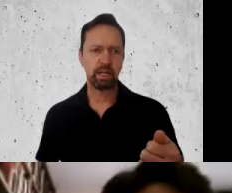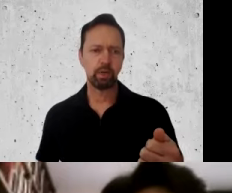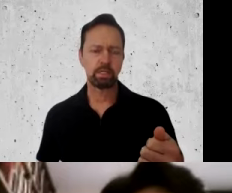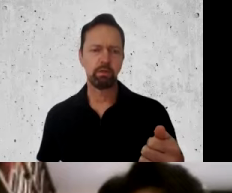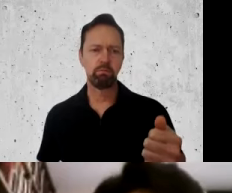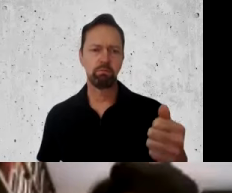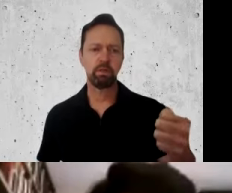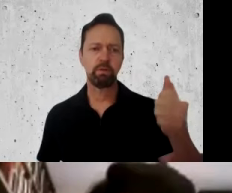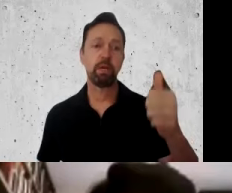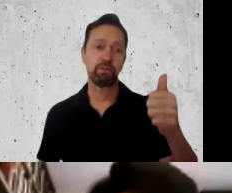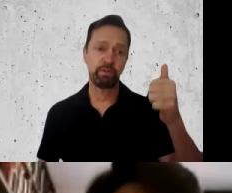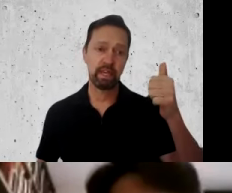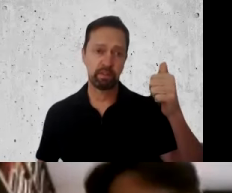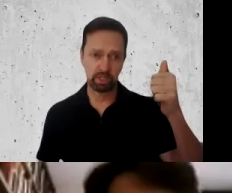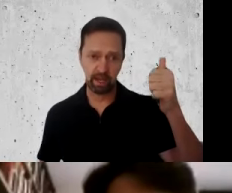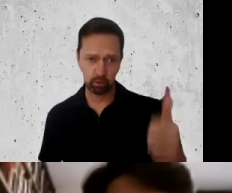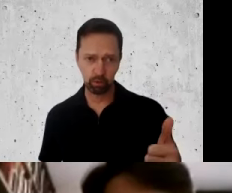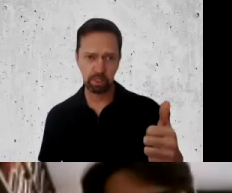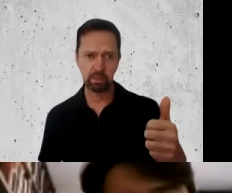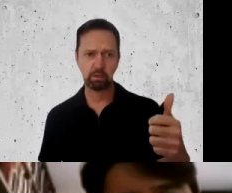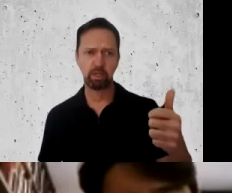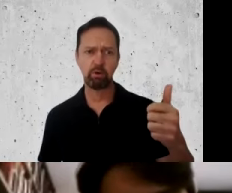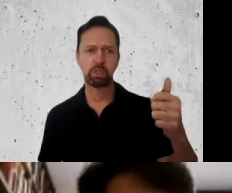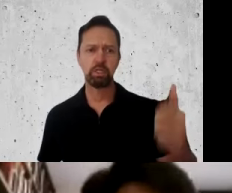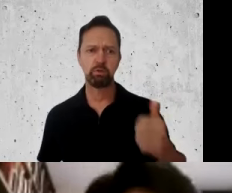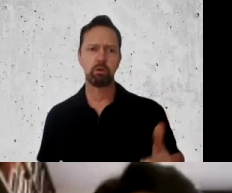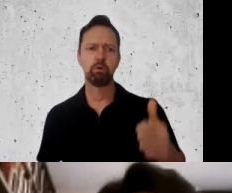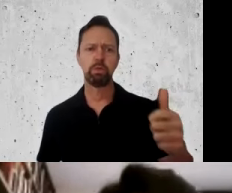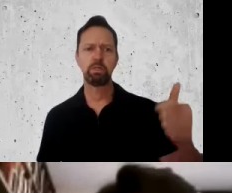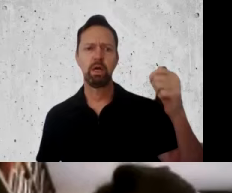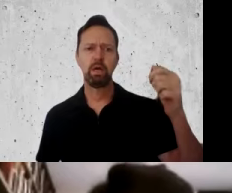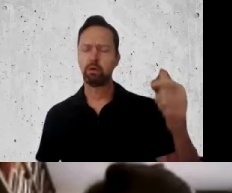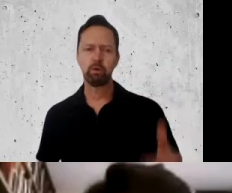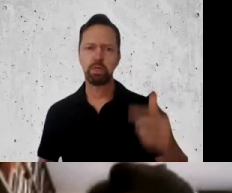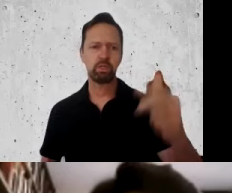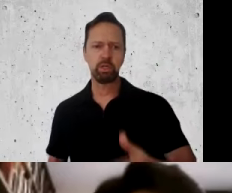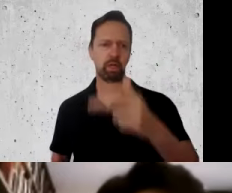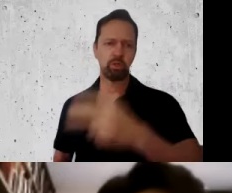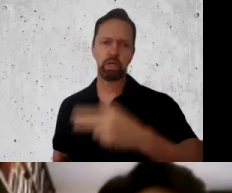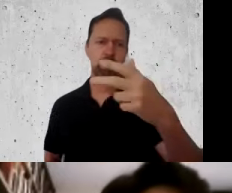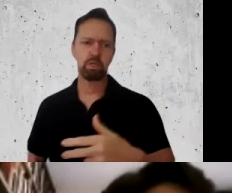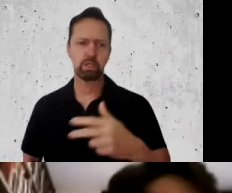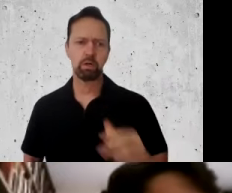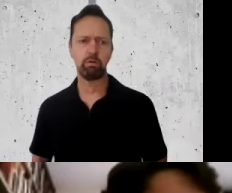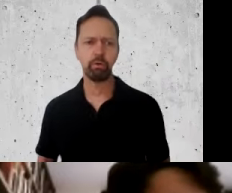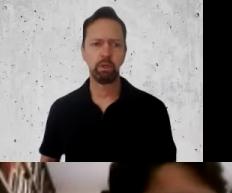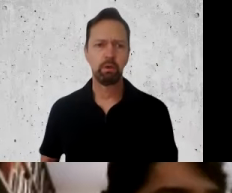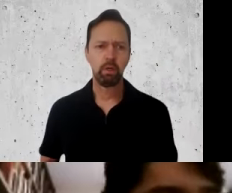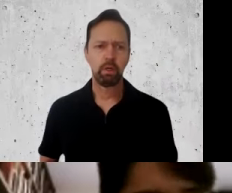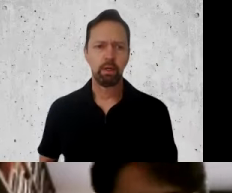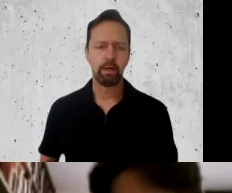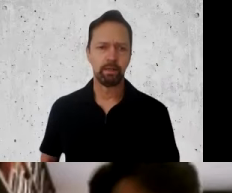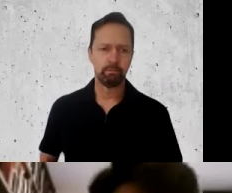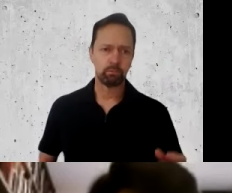Aonde que você fez graduação? Se você é economista, eu sei que tem alguns que não são economistas, economista, direito, engenheiro, seja lá o que